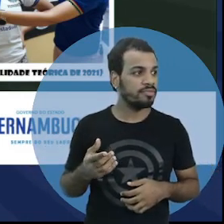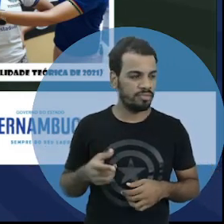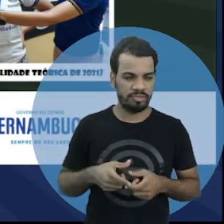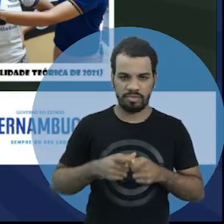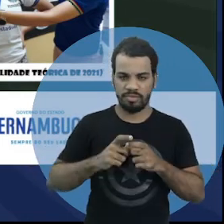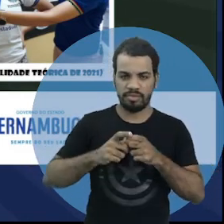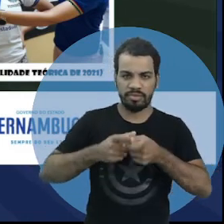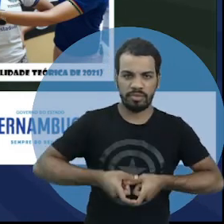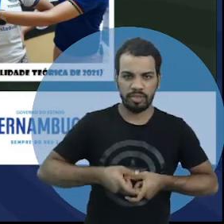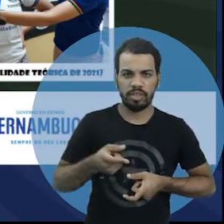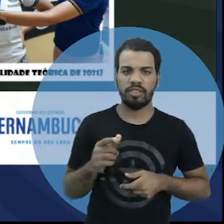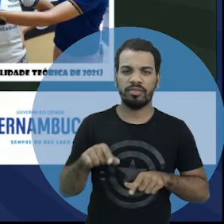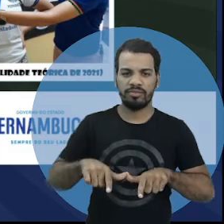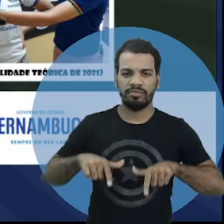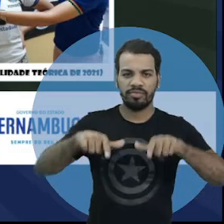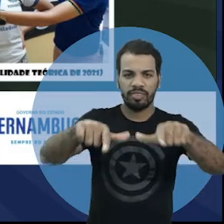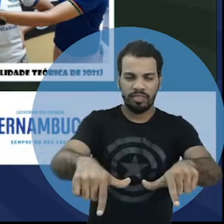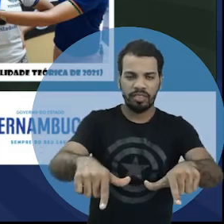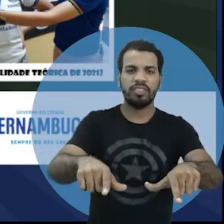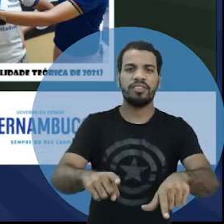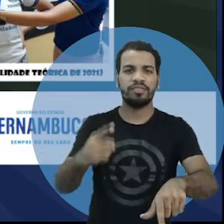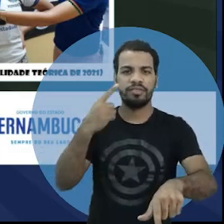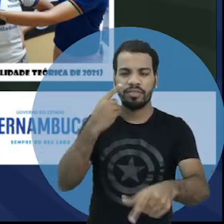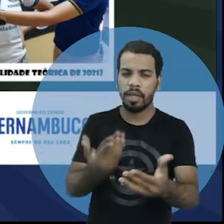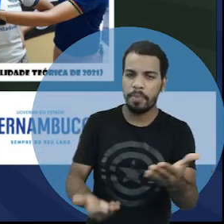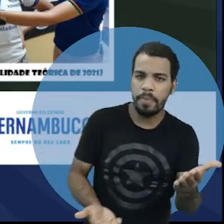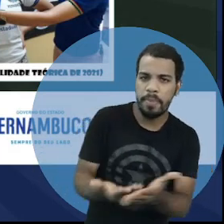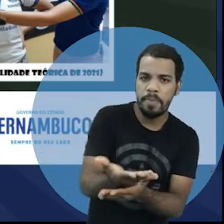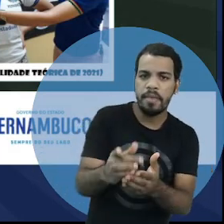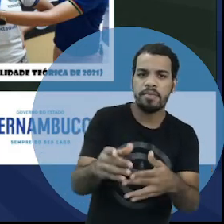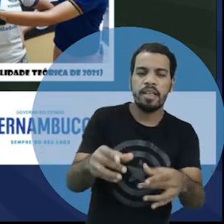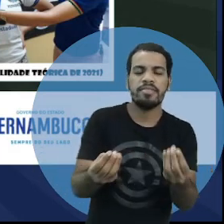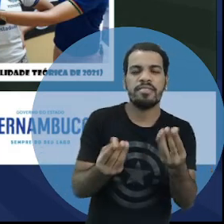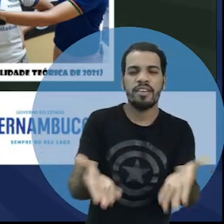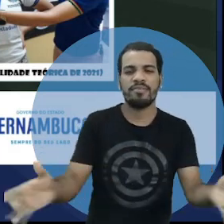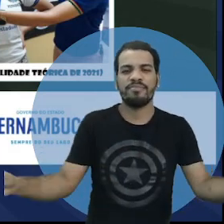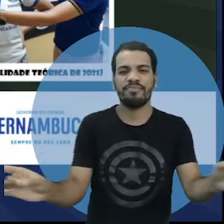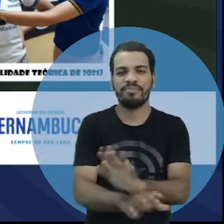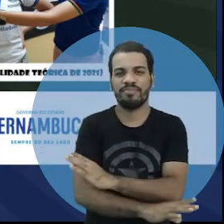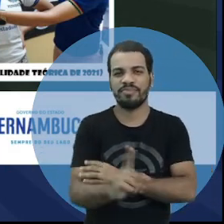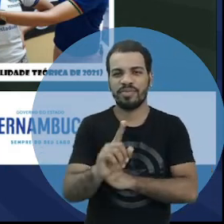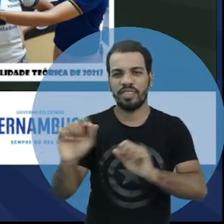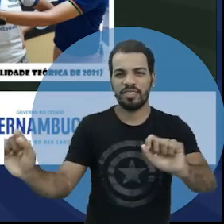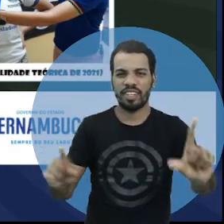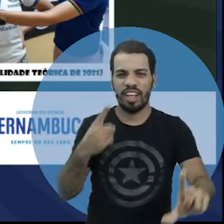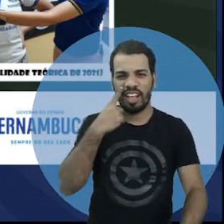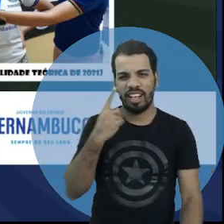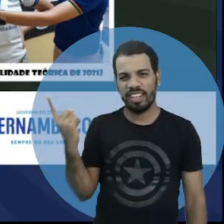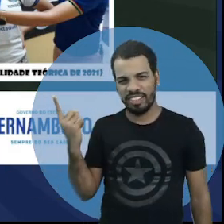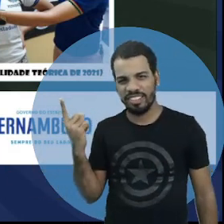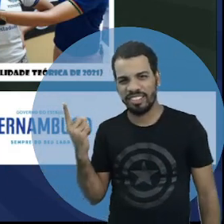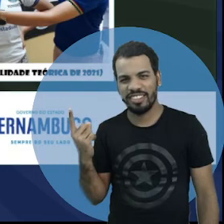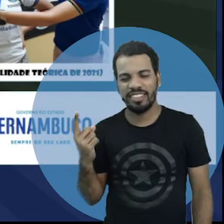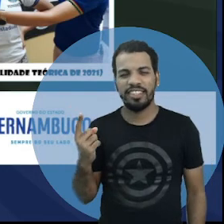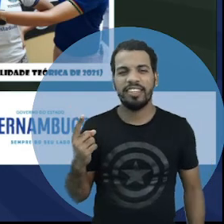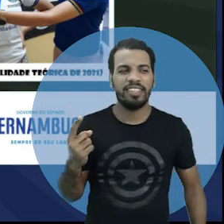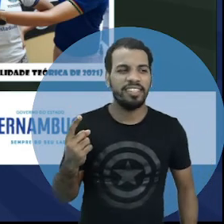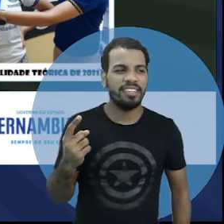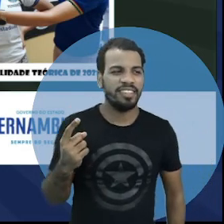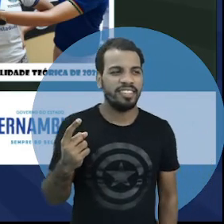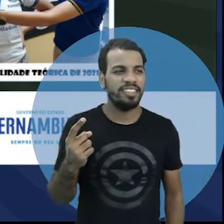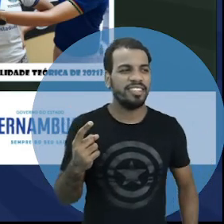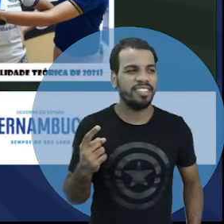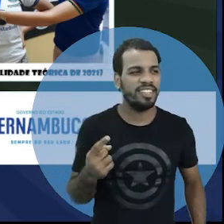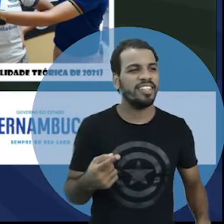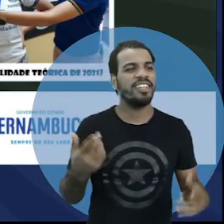juntamente com o certificado que a gente imprimiu lá e entregou, e que bom, deu para incluir ainda nesse slide aí, e realmente está sendo